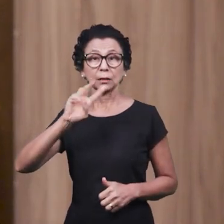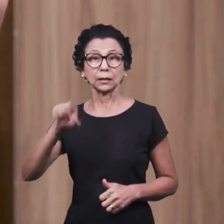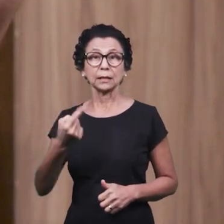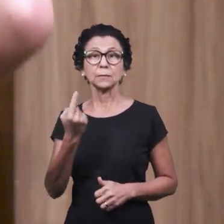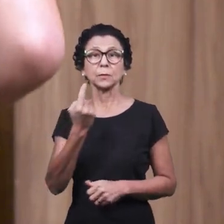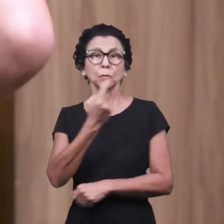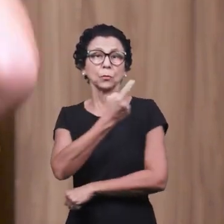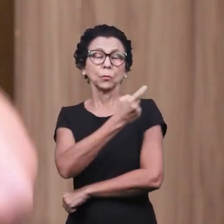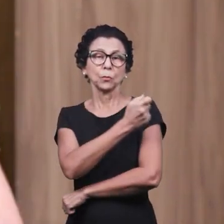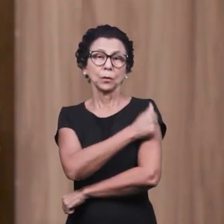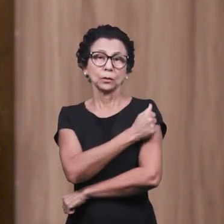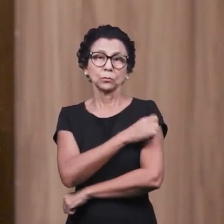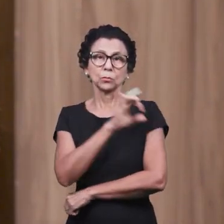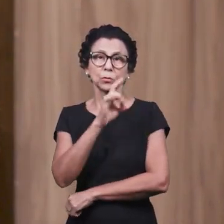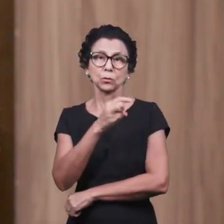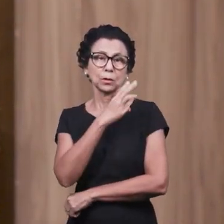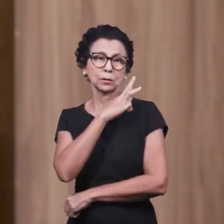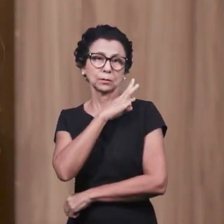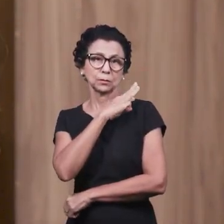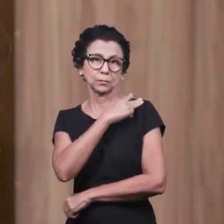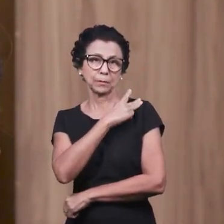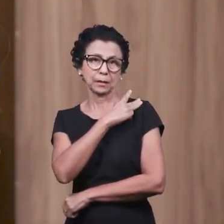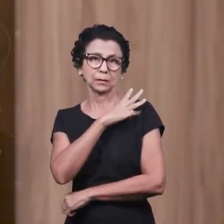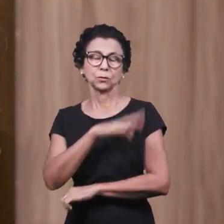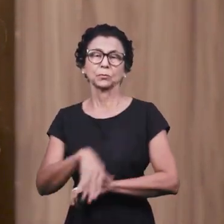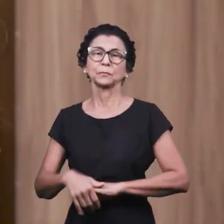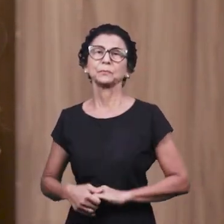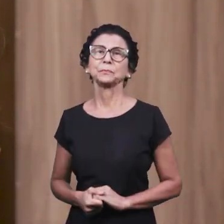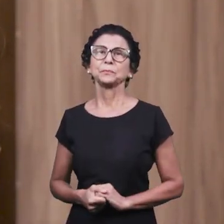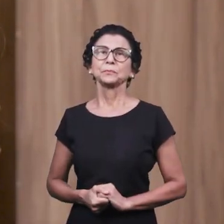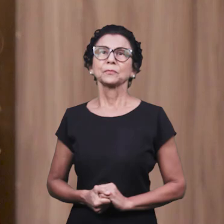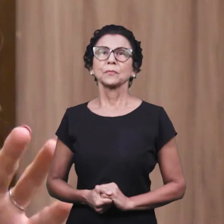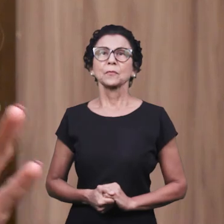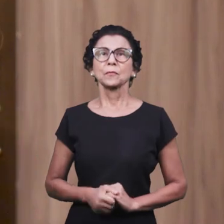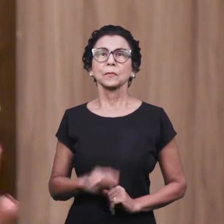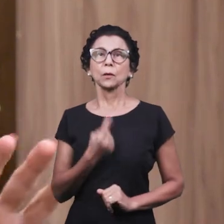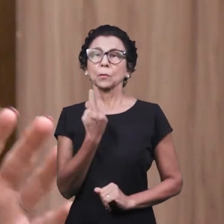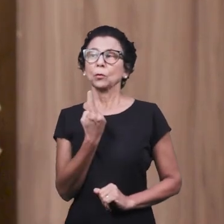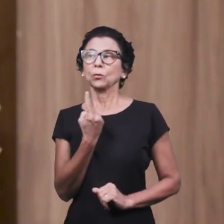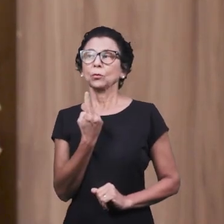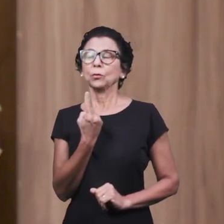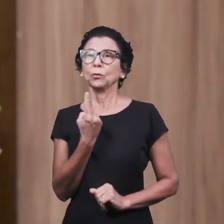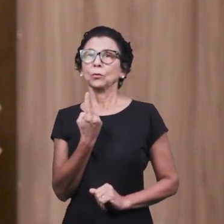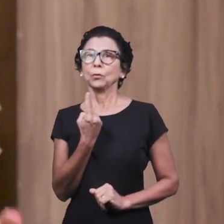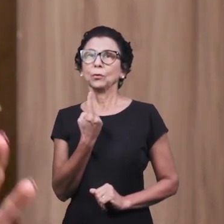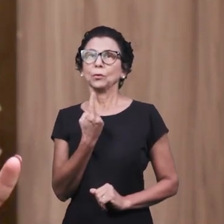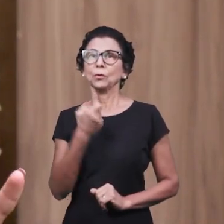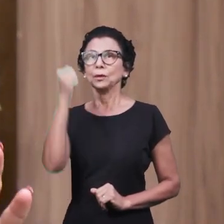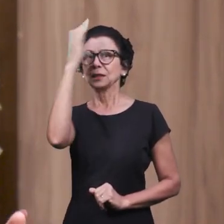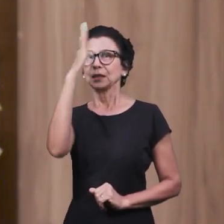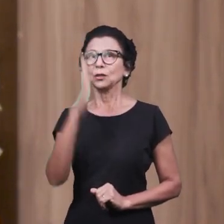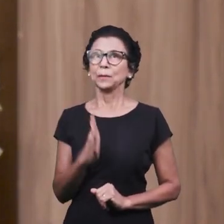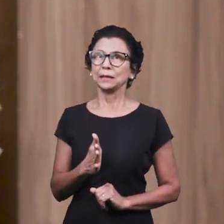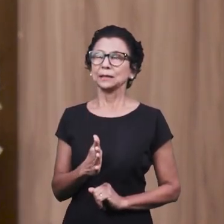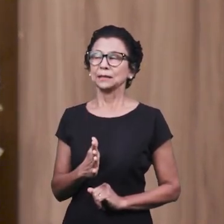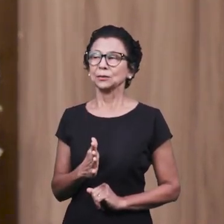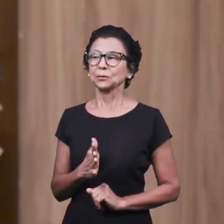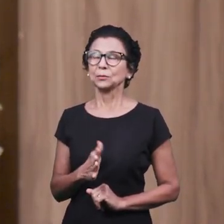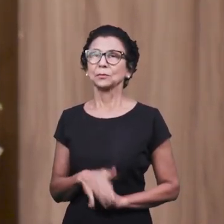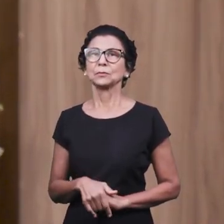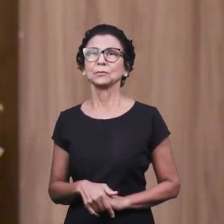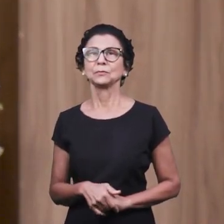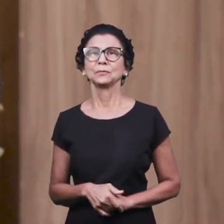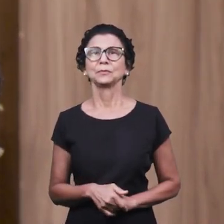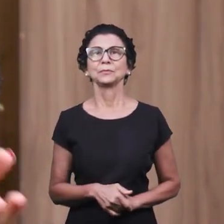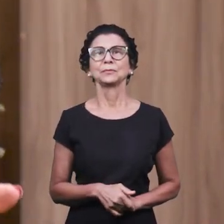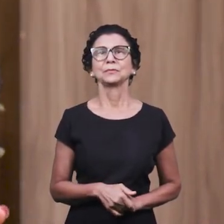médio. E aí, eu era a única estrangeira, assim. Então, todo mundo sabia, a brasileira, tem uma menina que não é francesa aqui. E eu